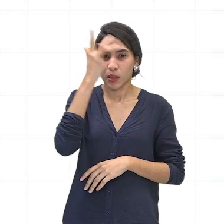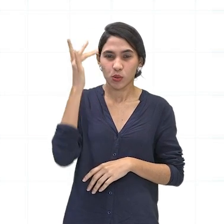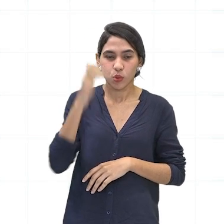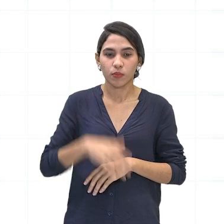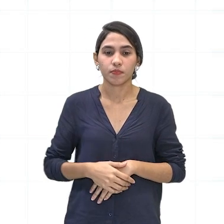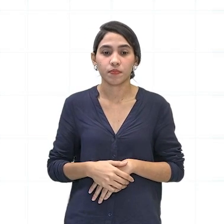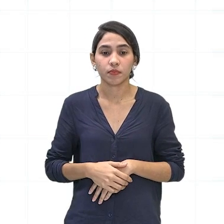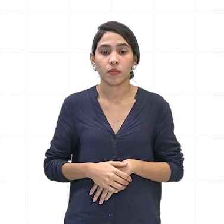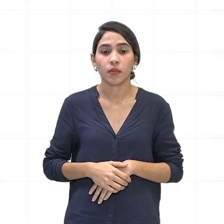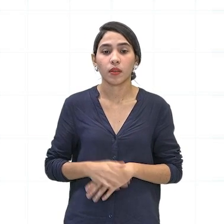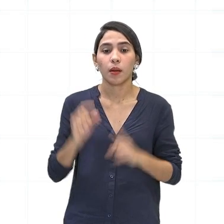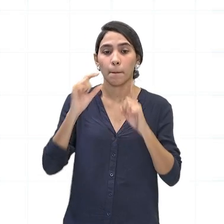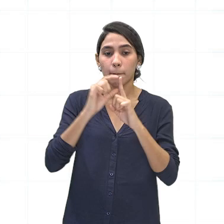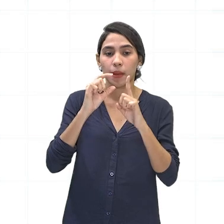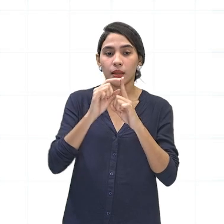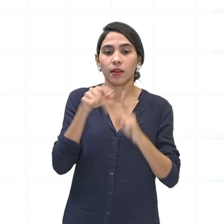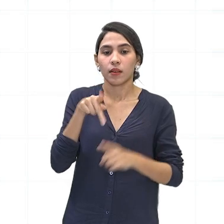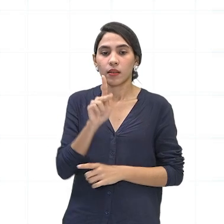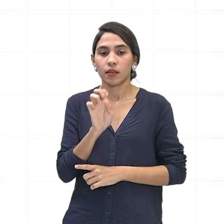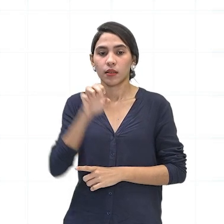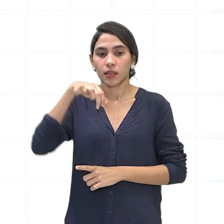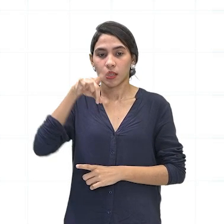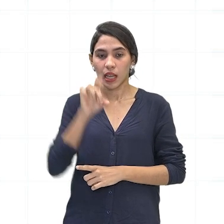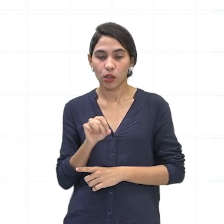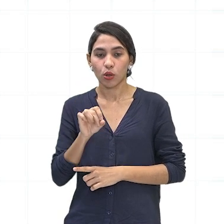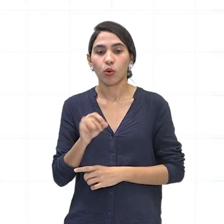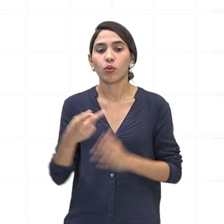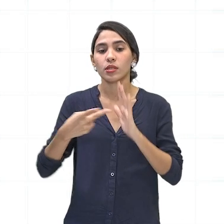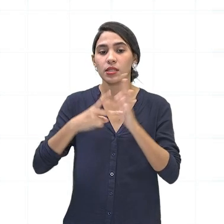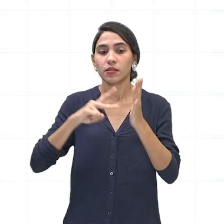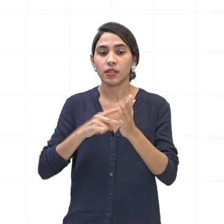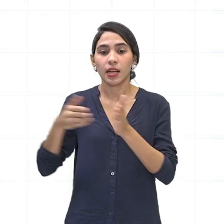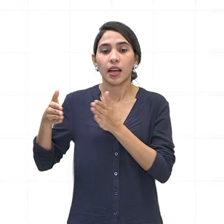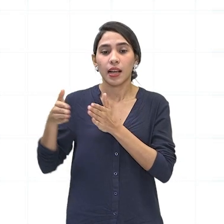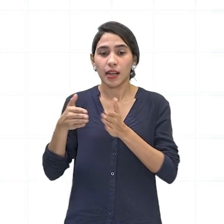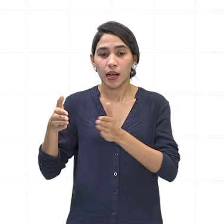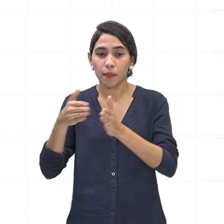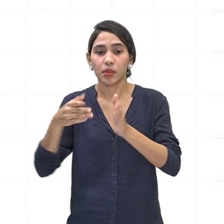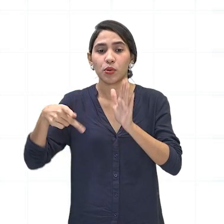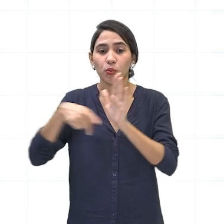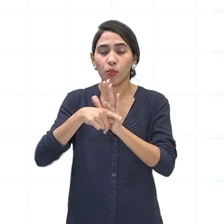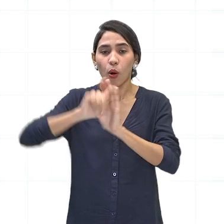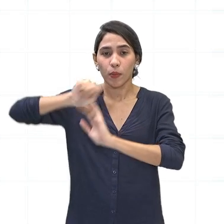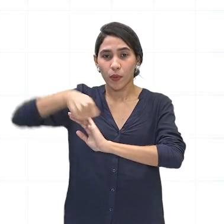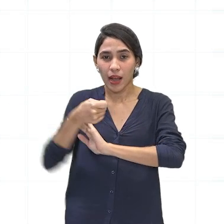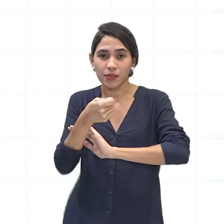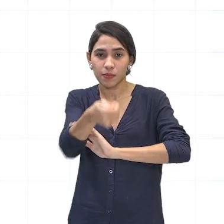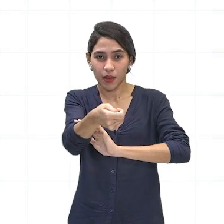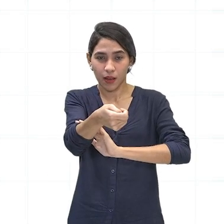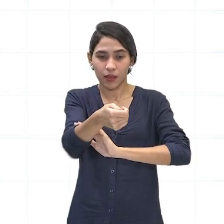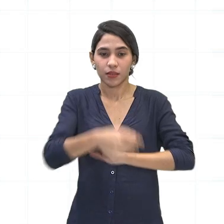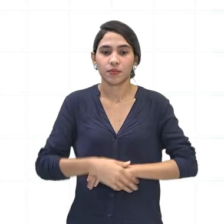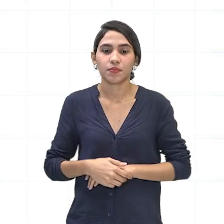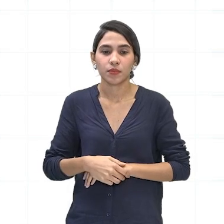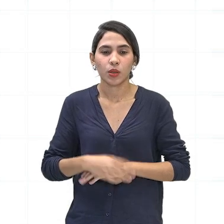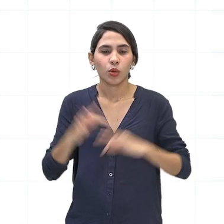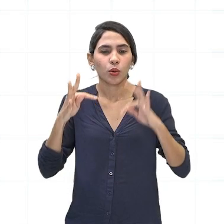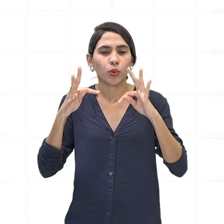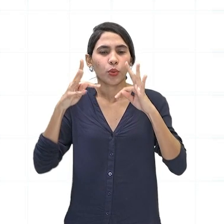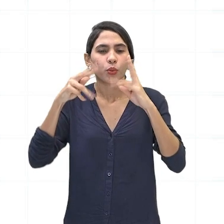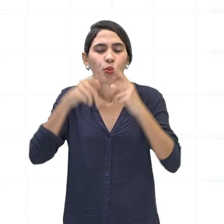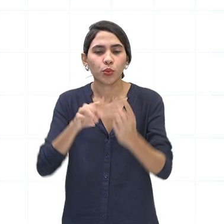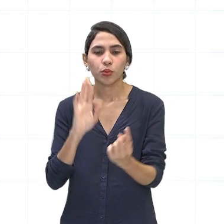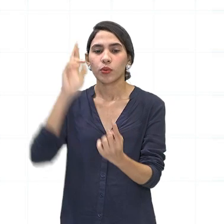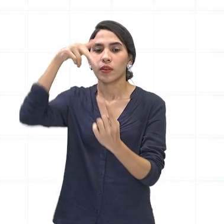a palavra Kendo significa caminho da espada. Tudo referente